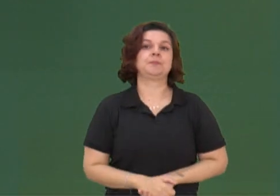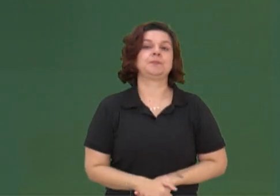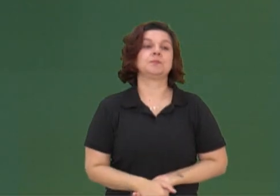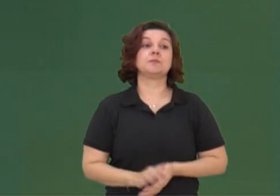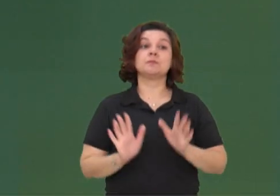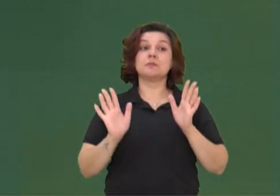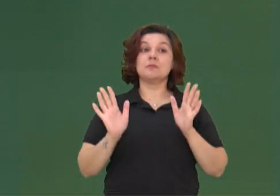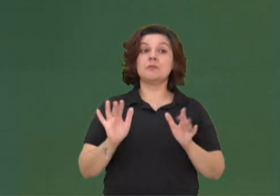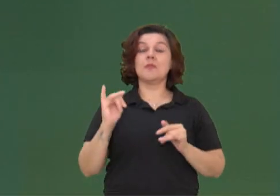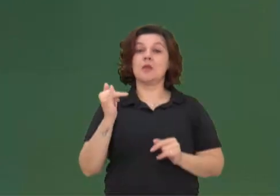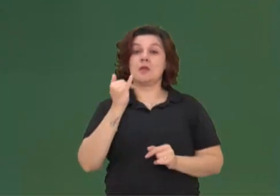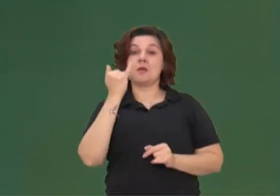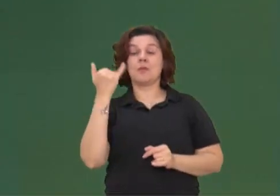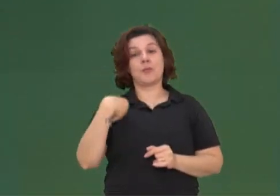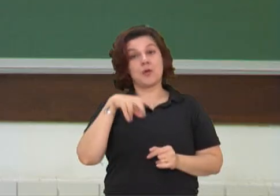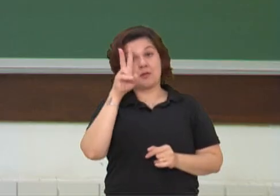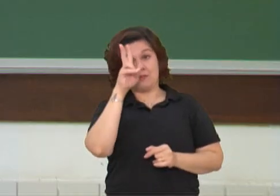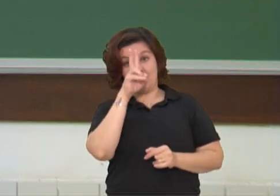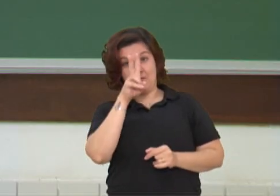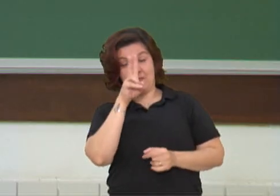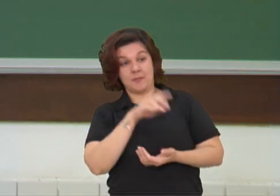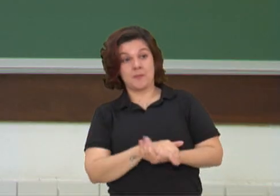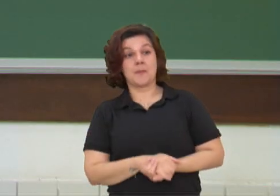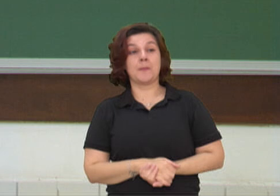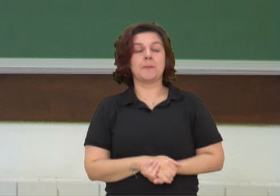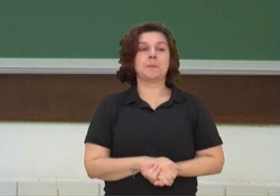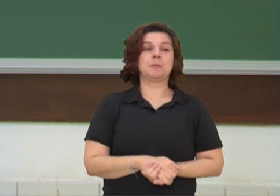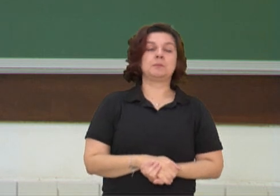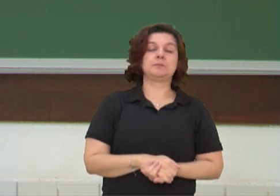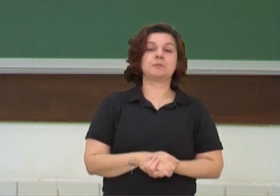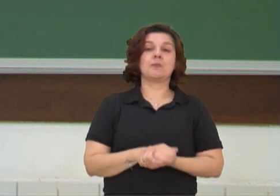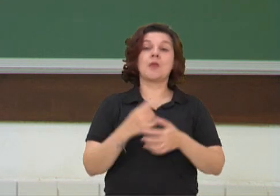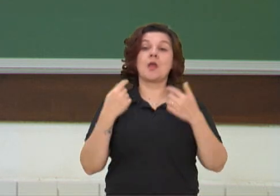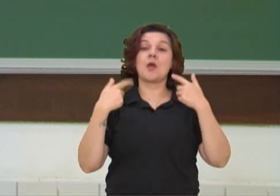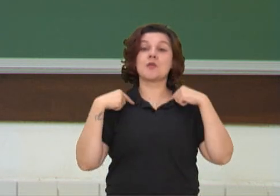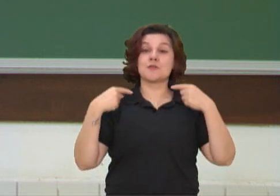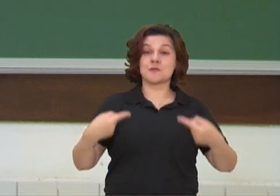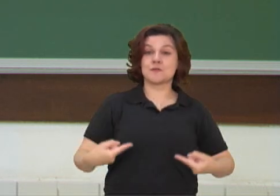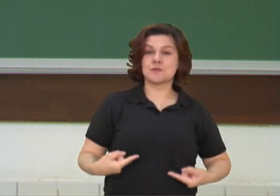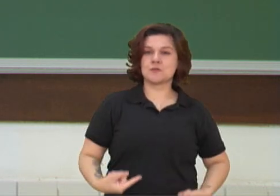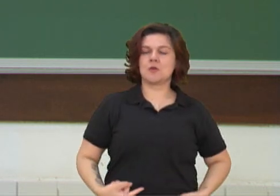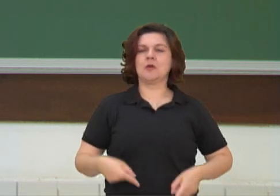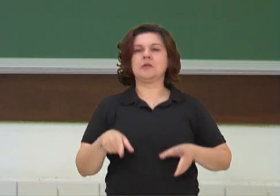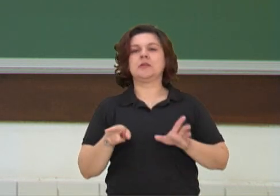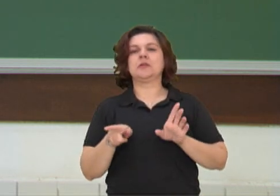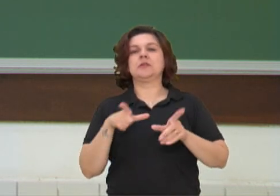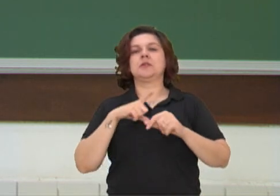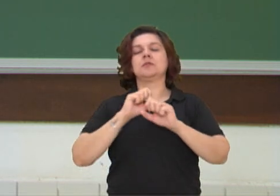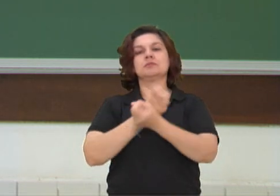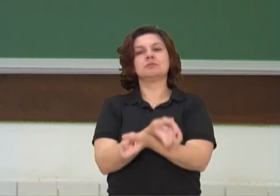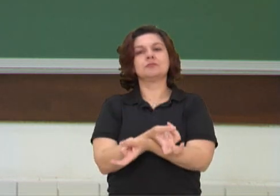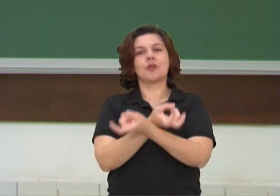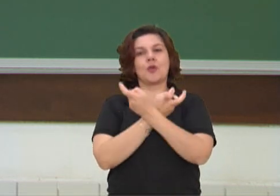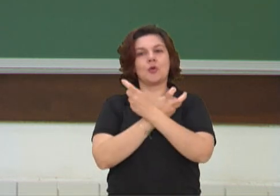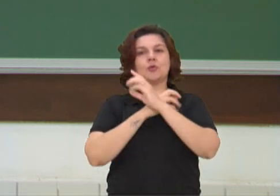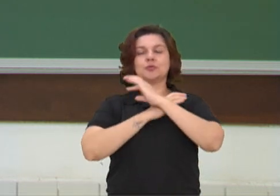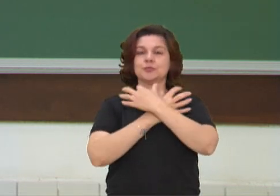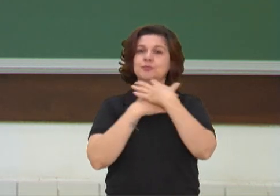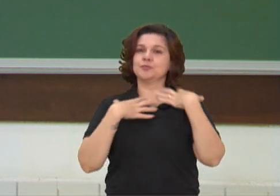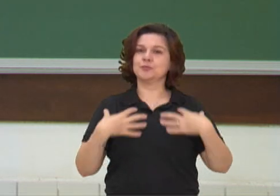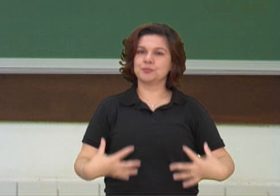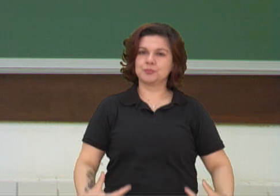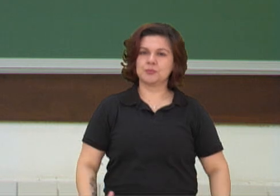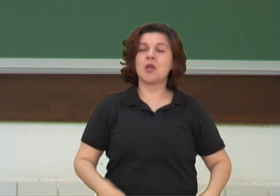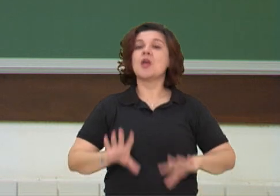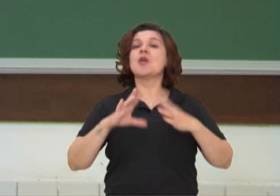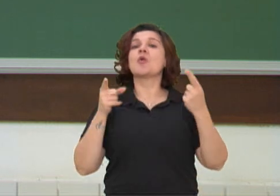E é importante dizer que o nosso corpo ele tem toda uma série ali de ossos, de esqueleto. E qual que é a função desse